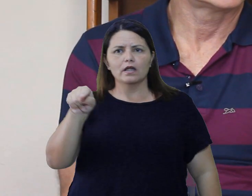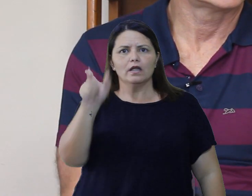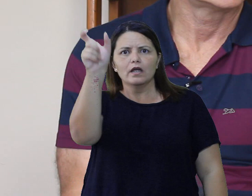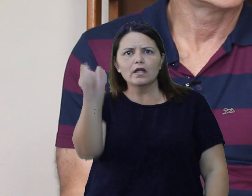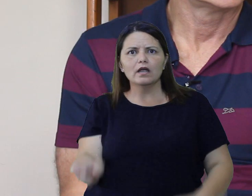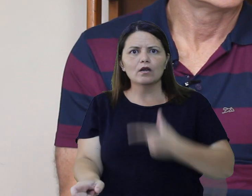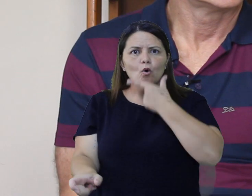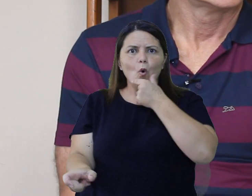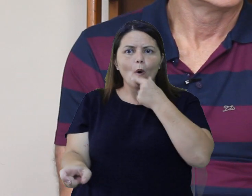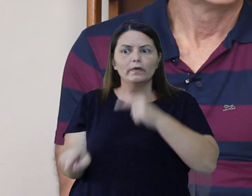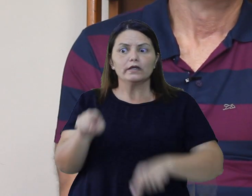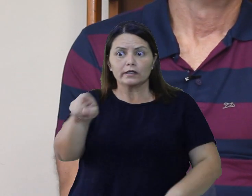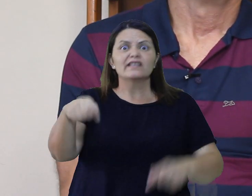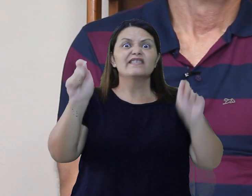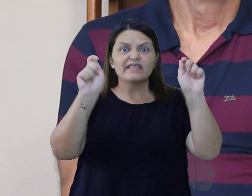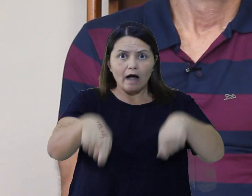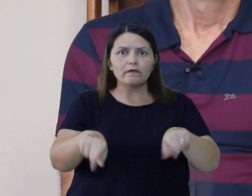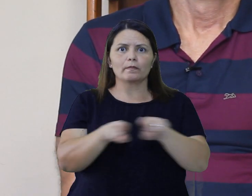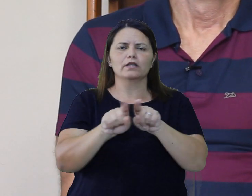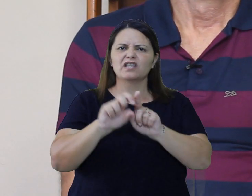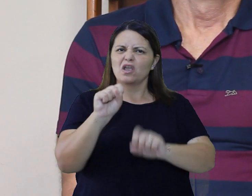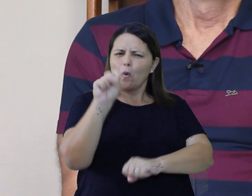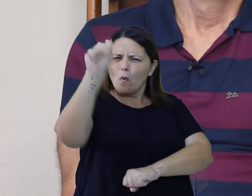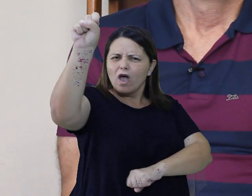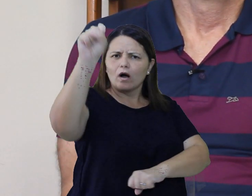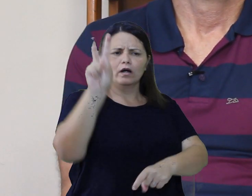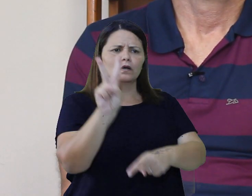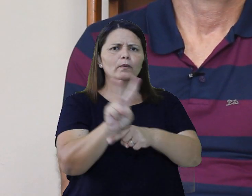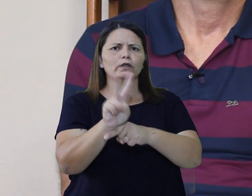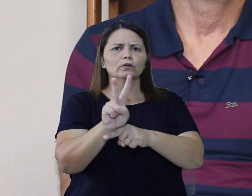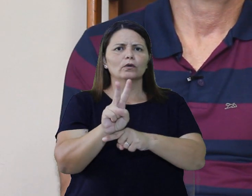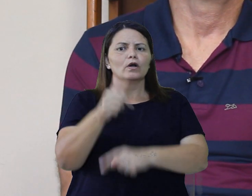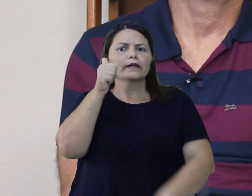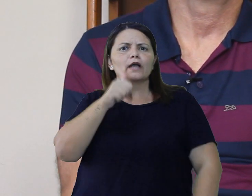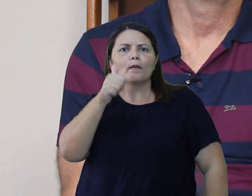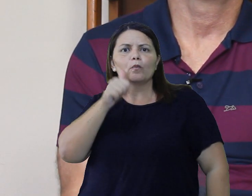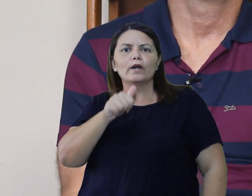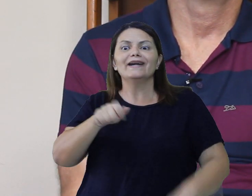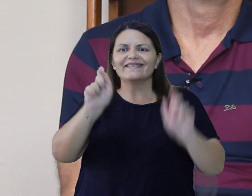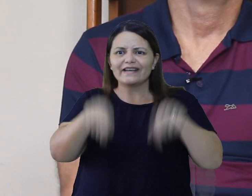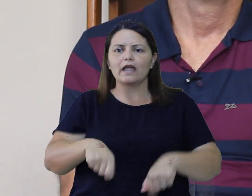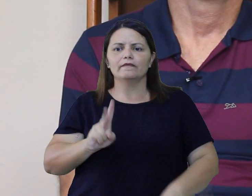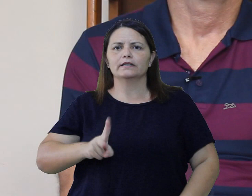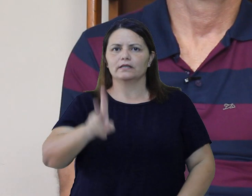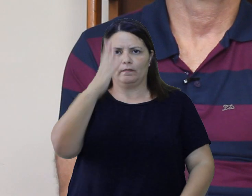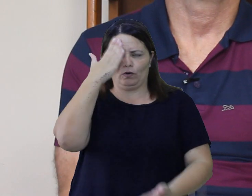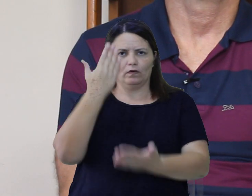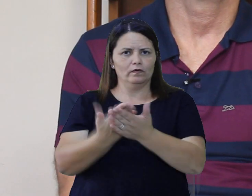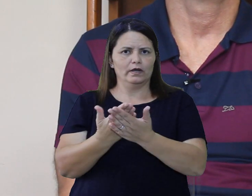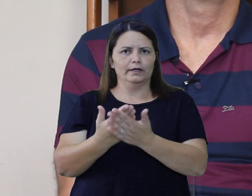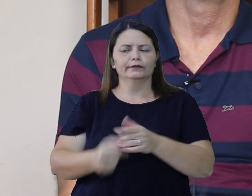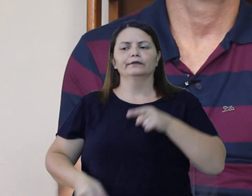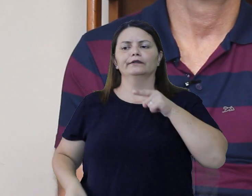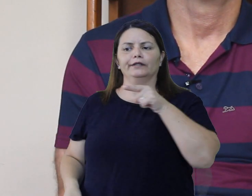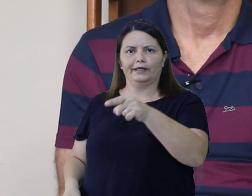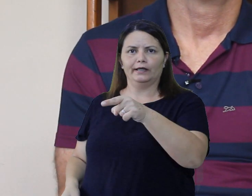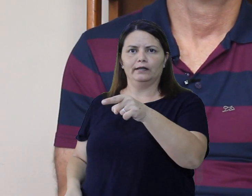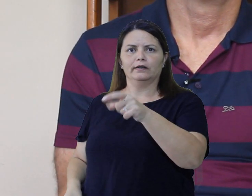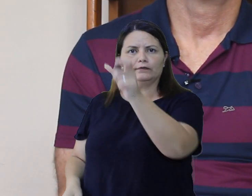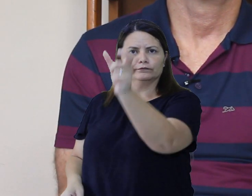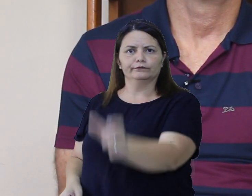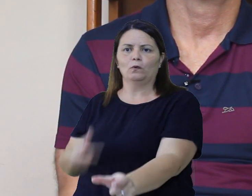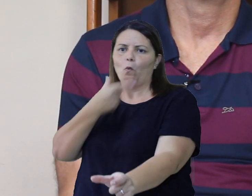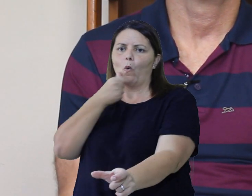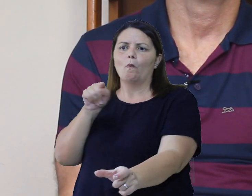que deveria ser o herói, o protetor, em quem ela pode sempre confiar. Quando este é o